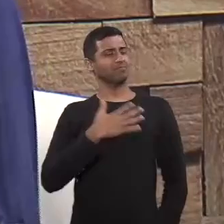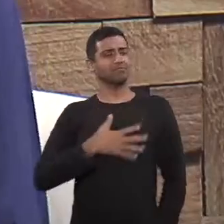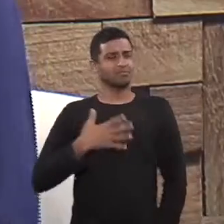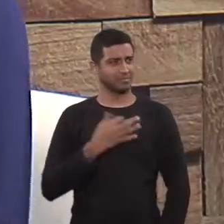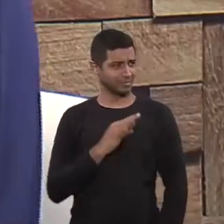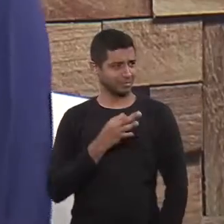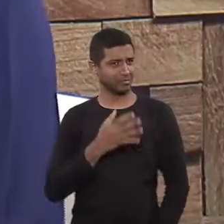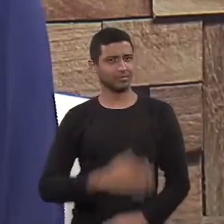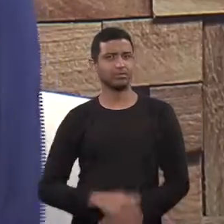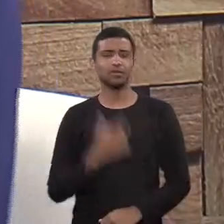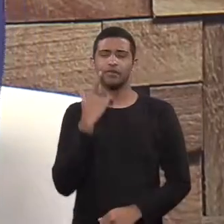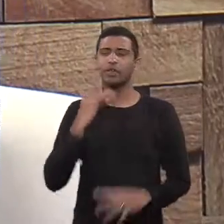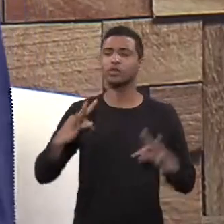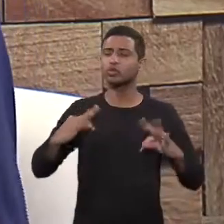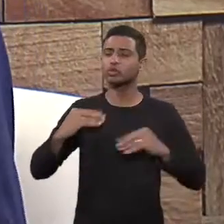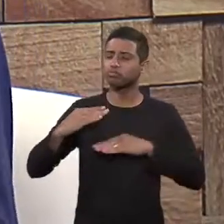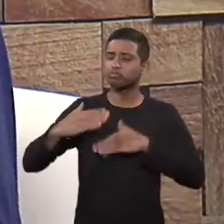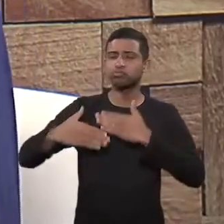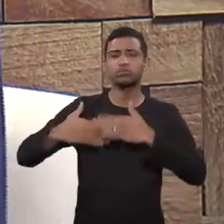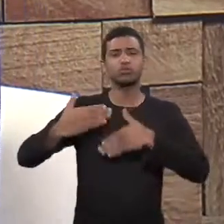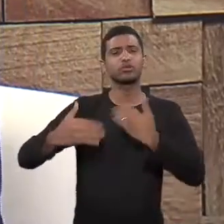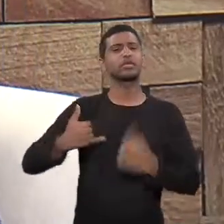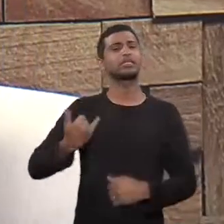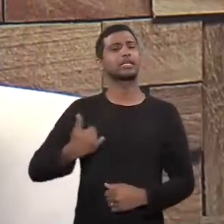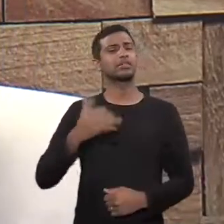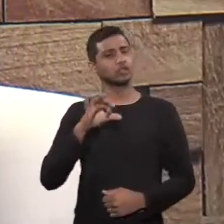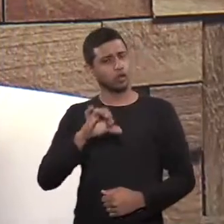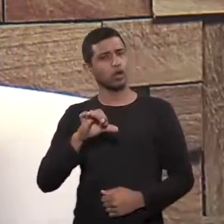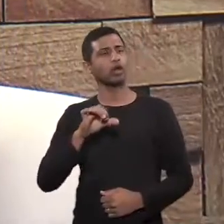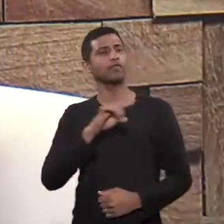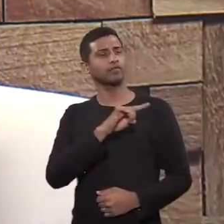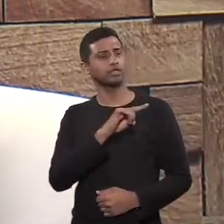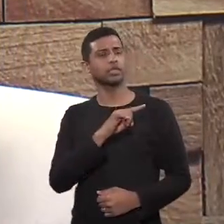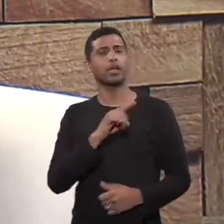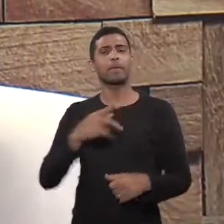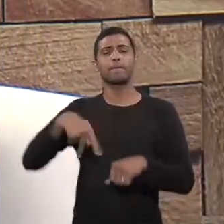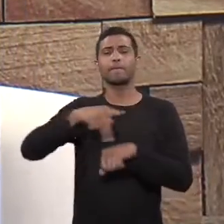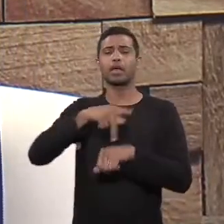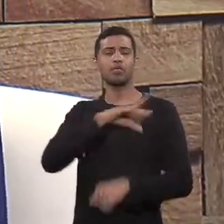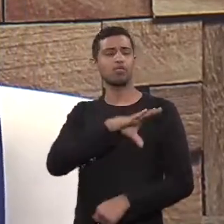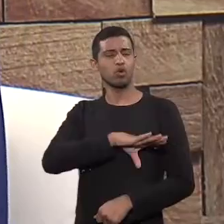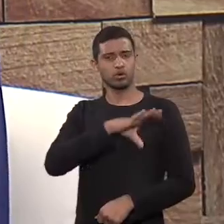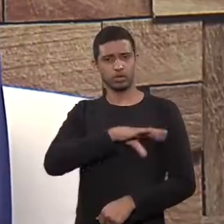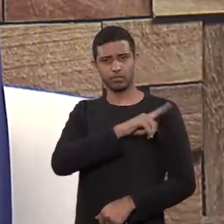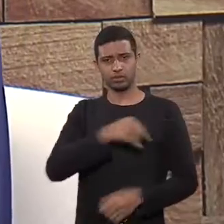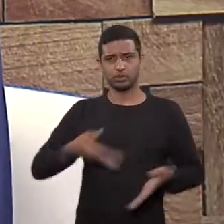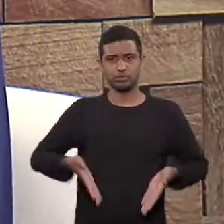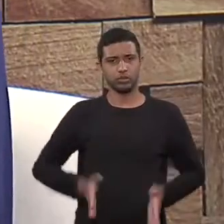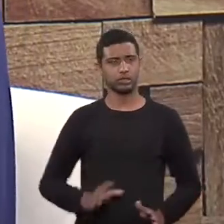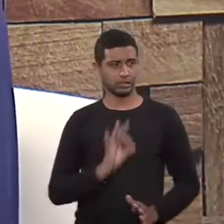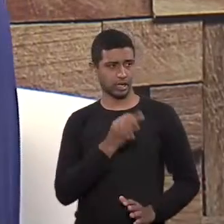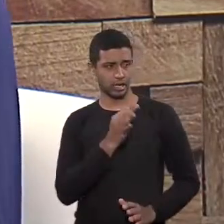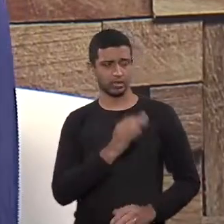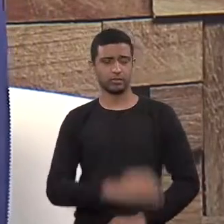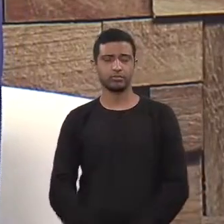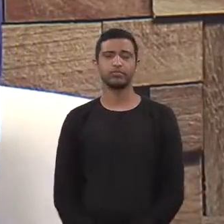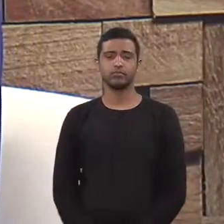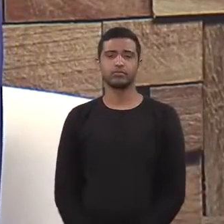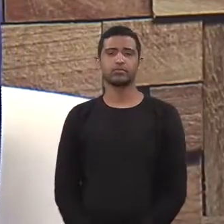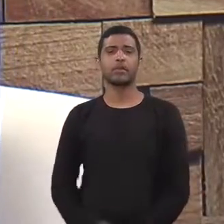felicidade, não é? E isso tudo começou lá pelos 9 anos, em Portugal, onde você nasceu, não é? Isso, e